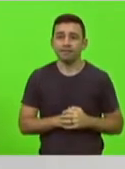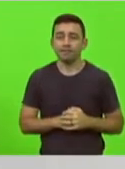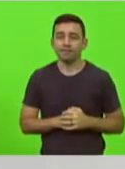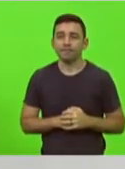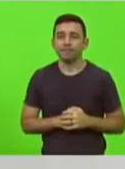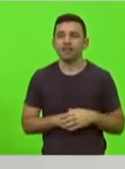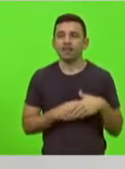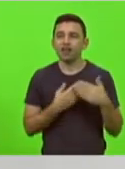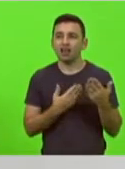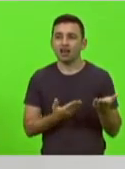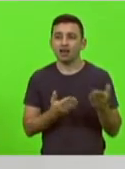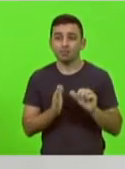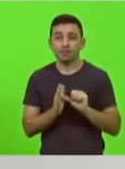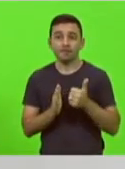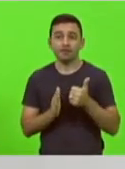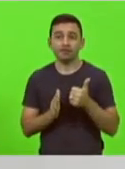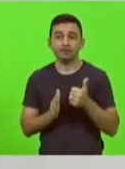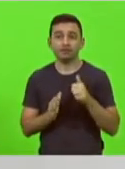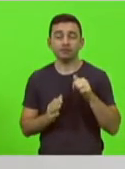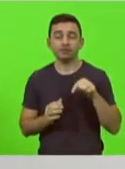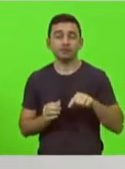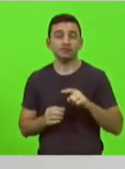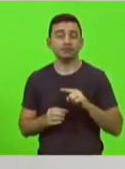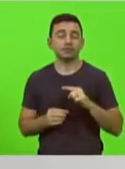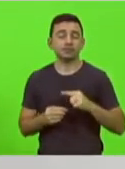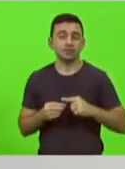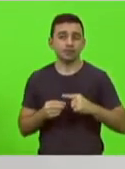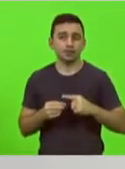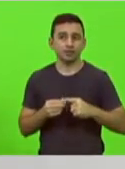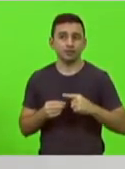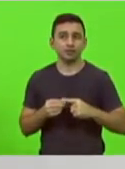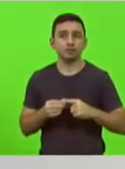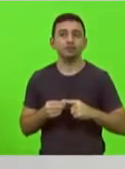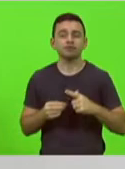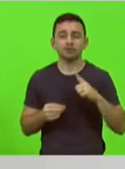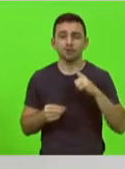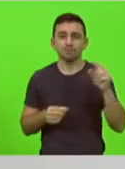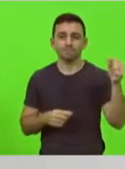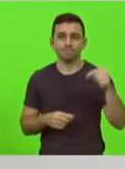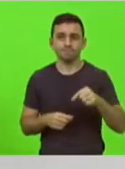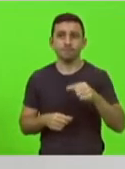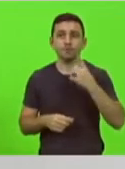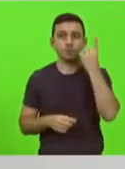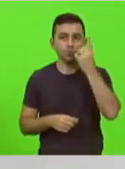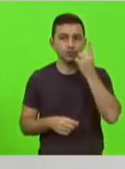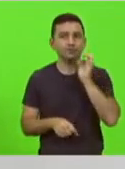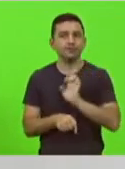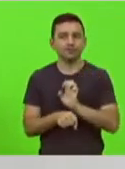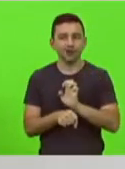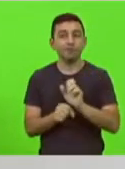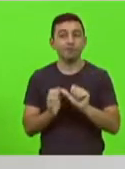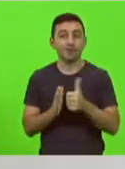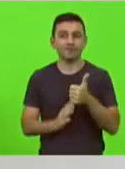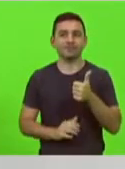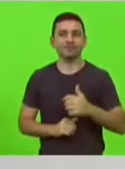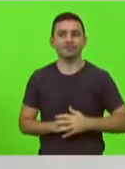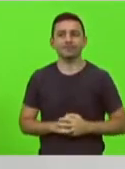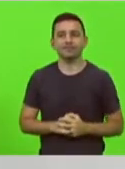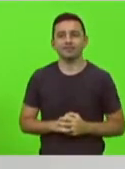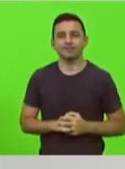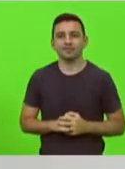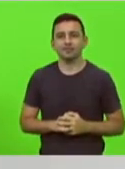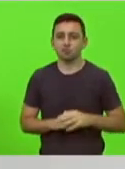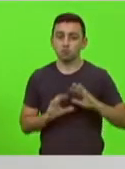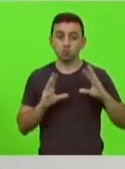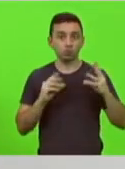pela primeira vez neste município, terá um deputado estadual. Na